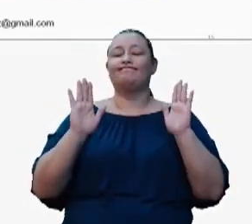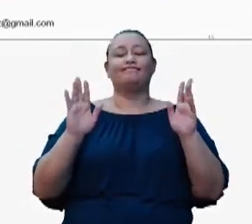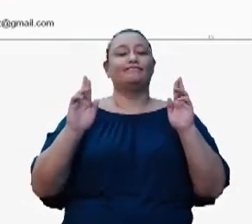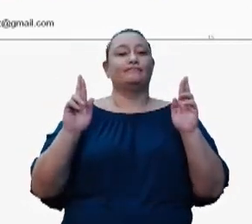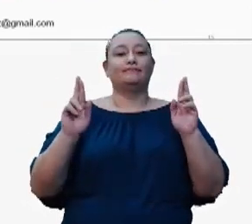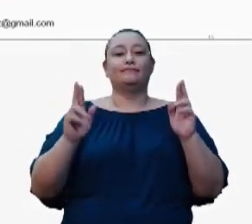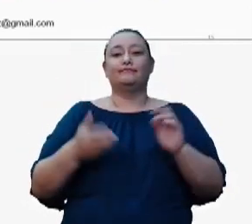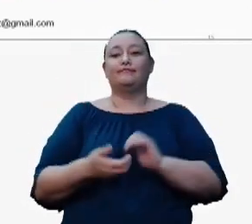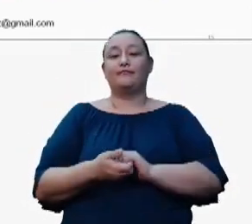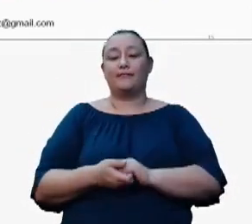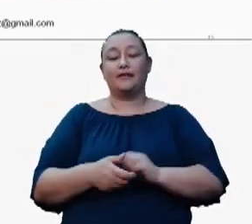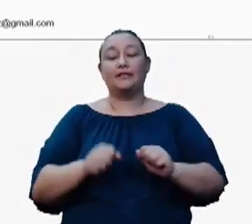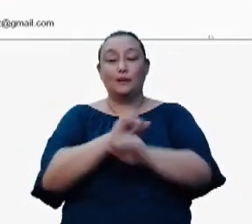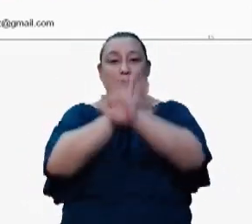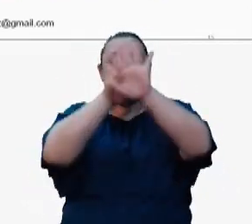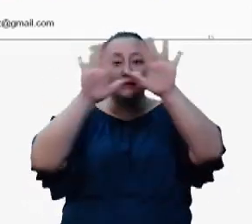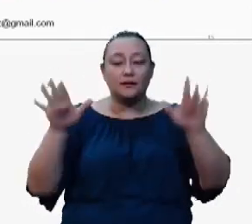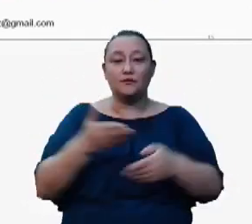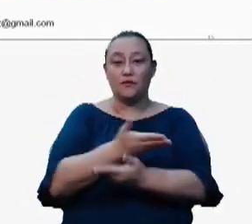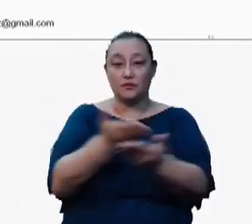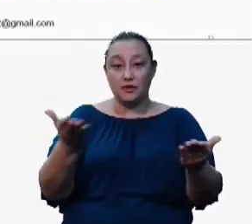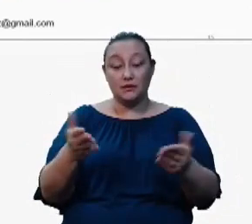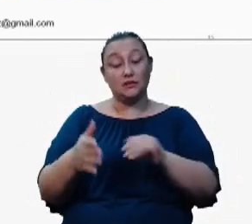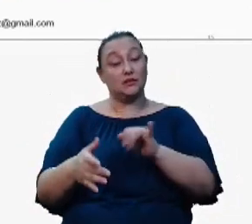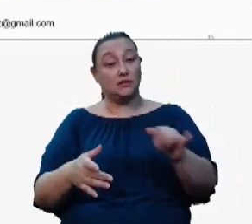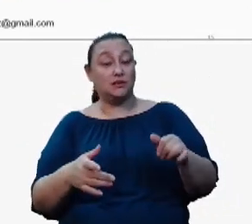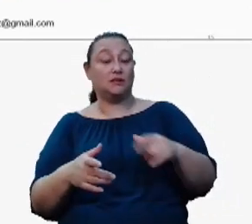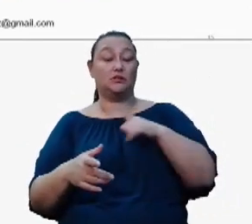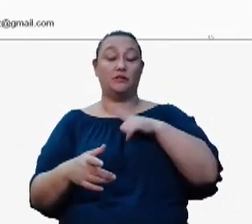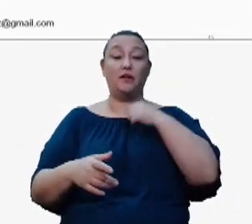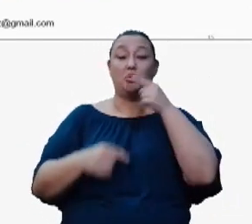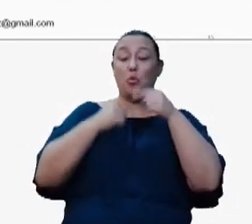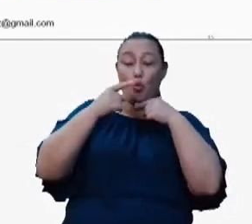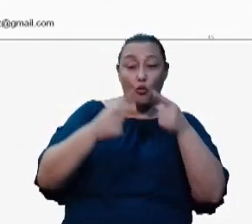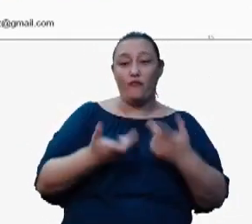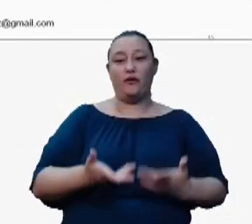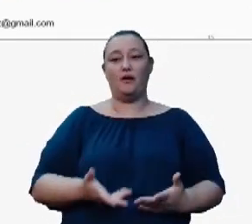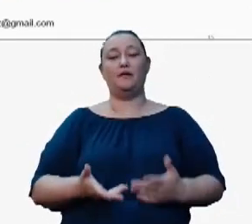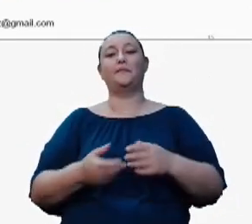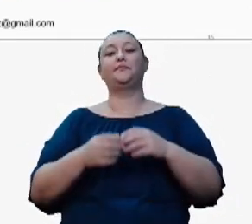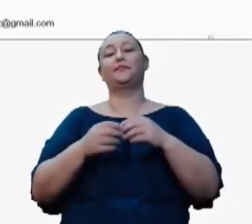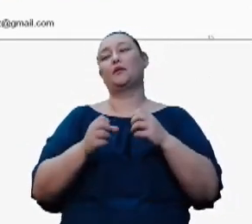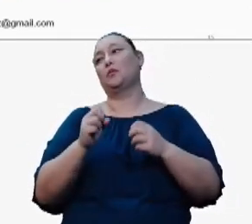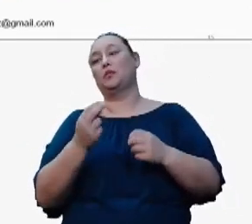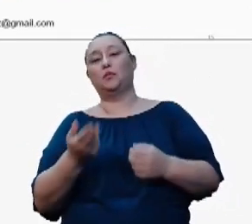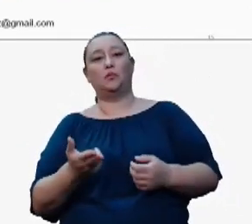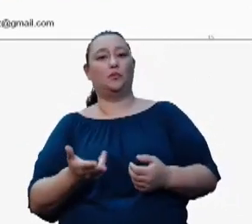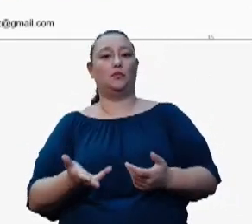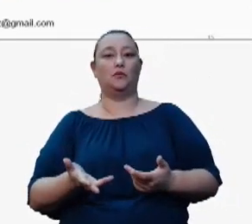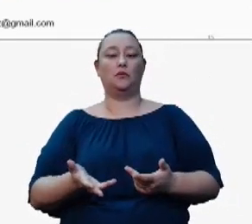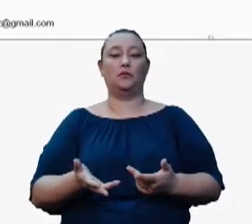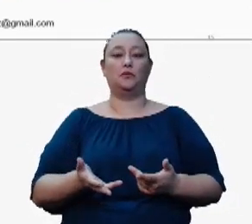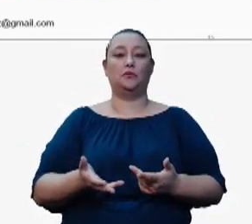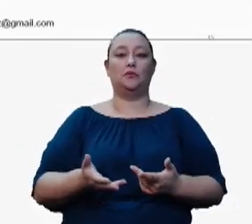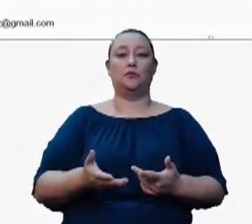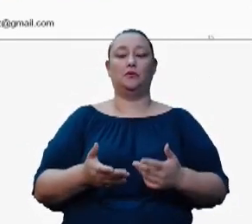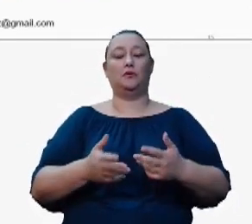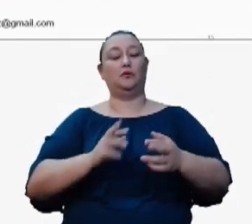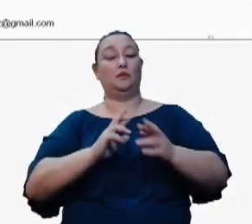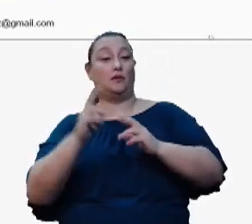ter esclarecido vocês. Caso existisse alguma dúvida ou algum intercâmbio de